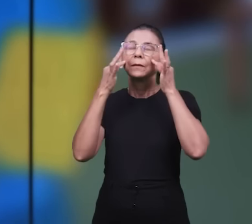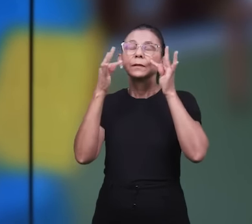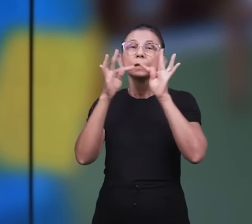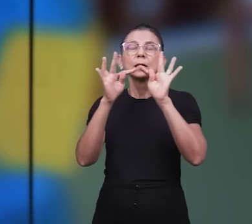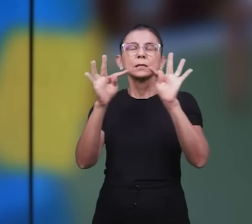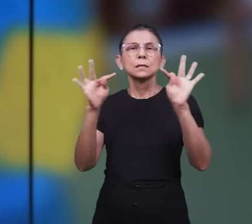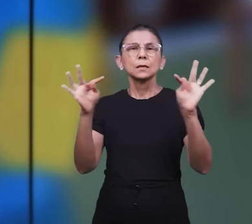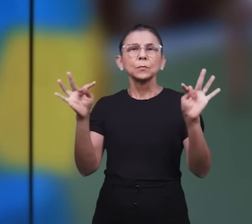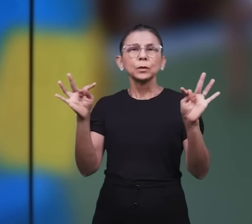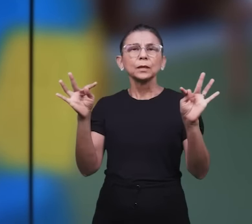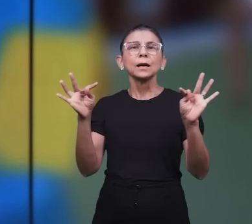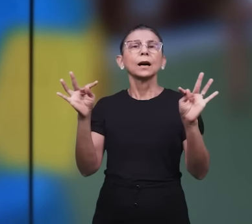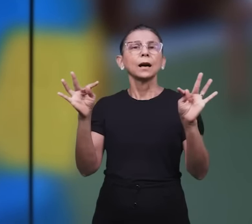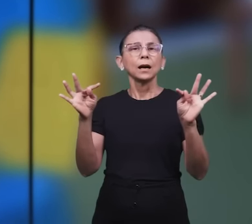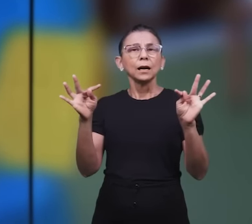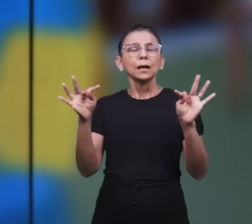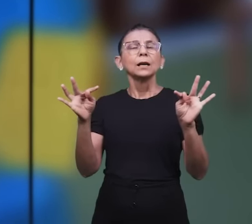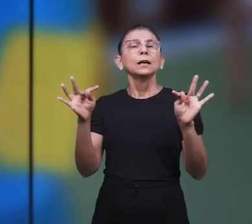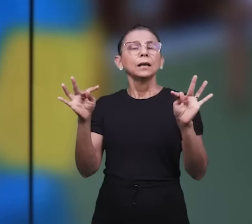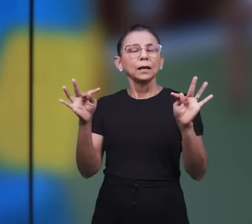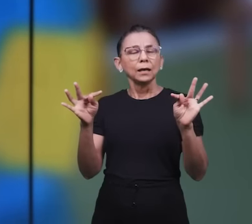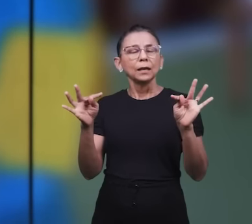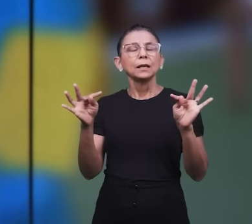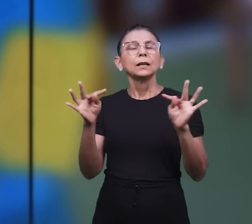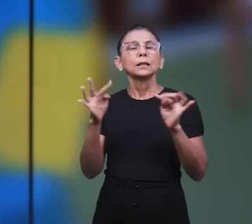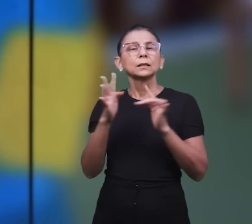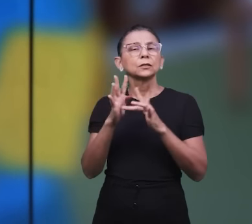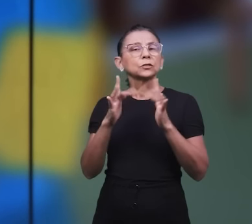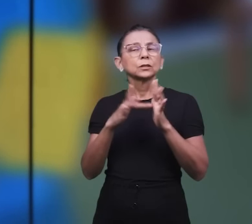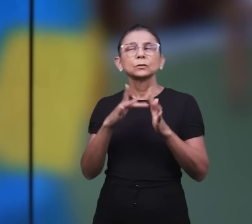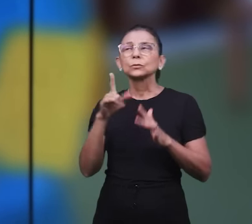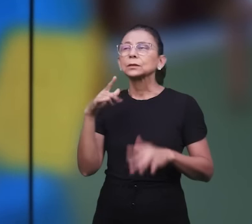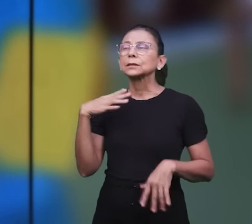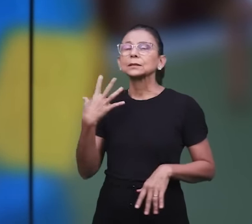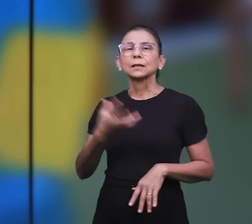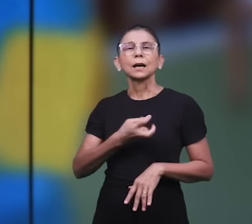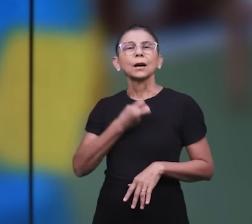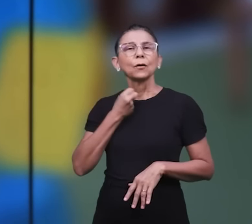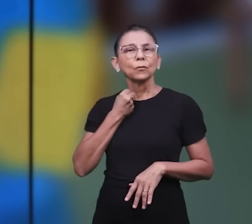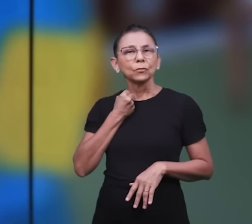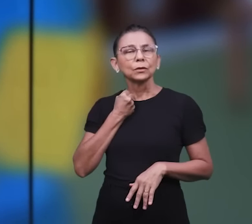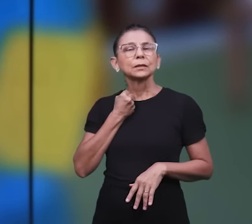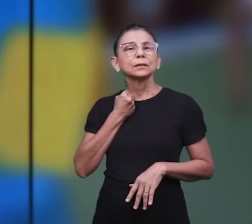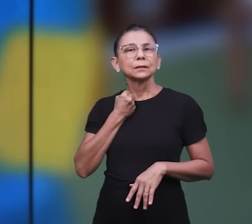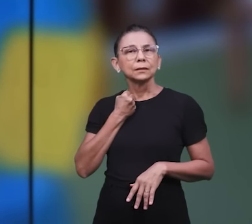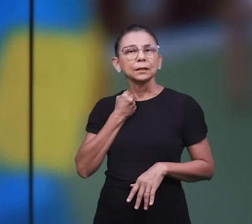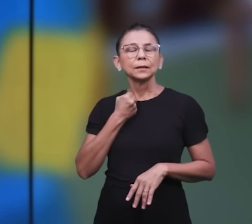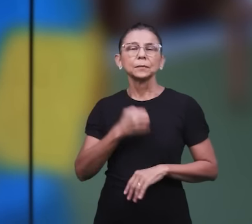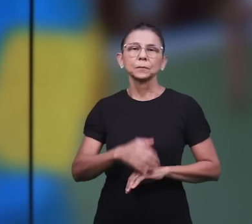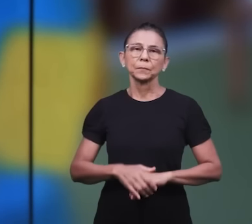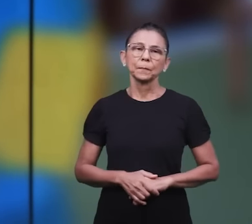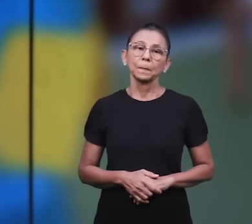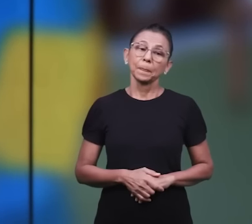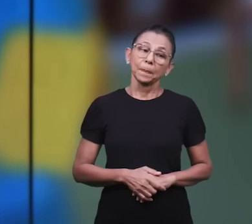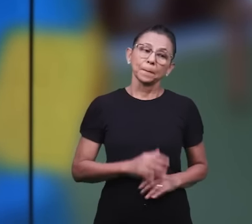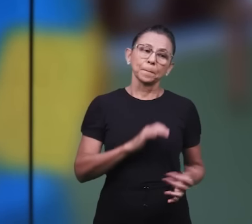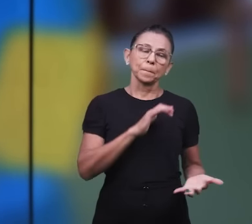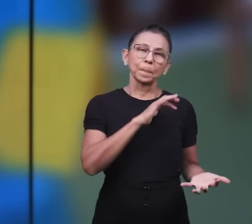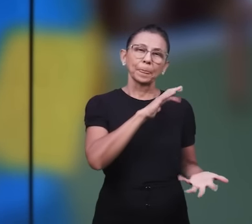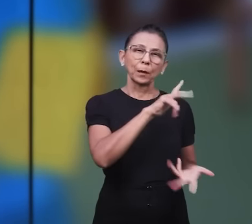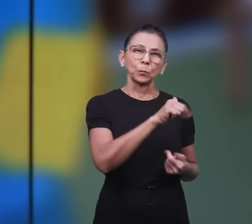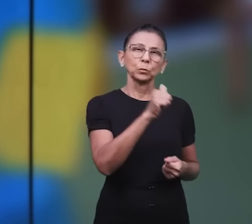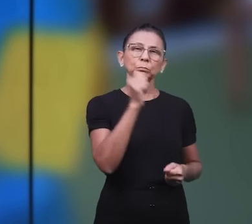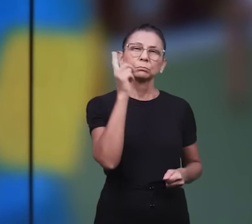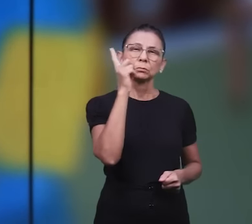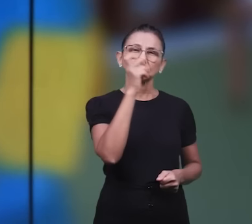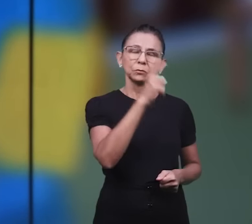resplandecer sobre todos ao nosso redor Vamos ser luz nesse mundo de escuridão até grande dia